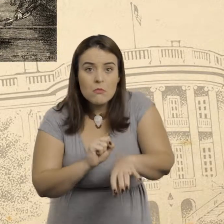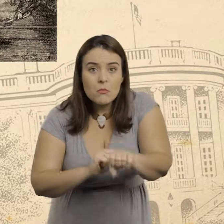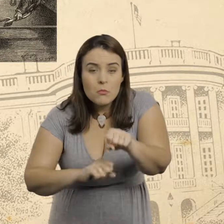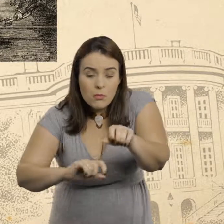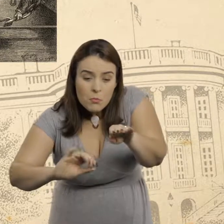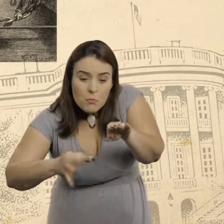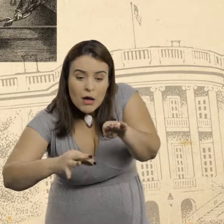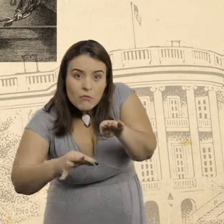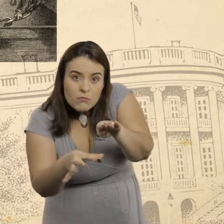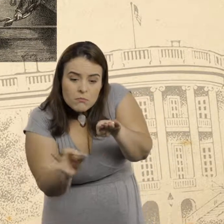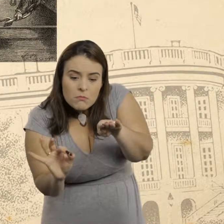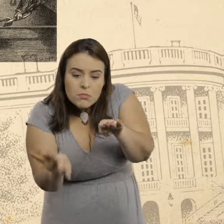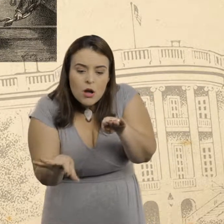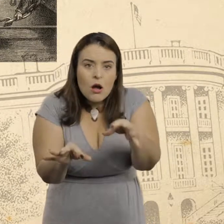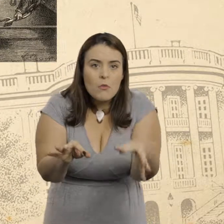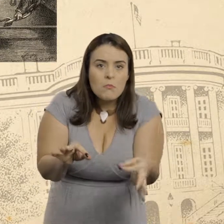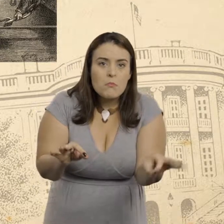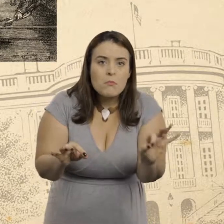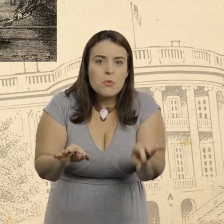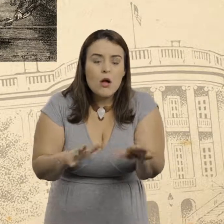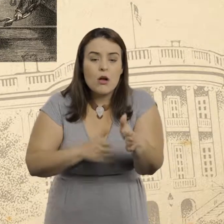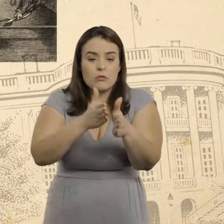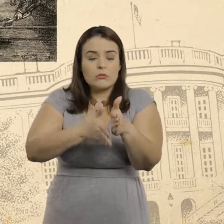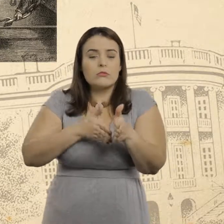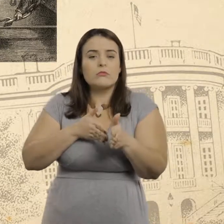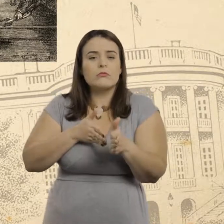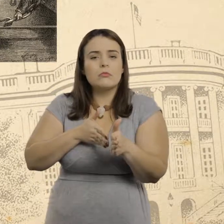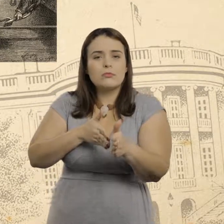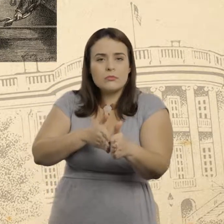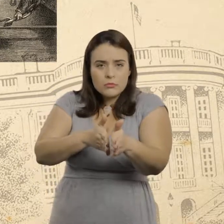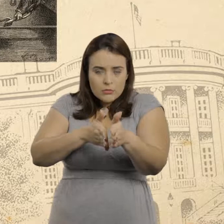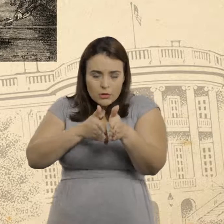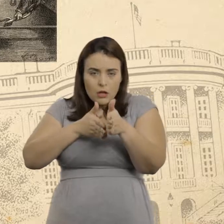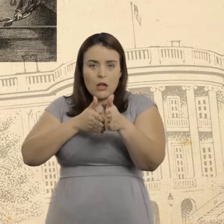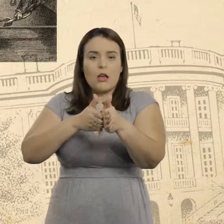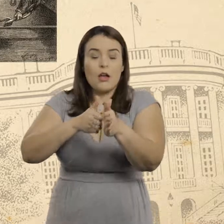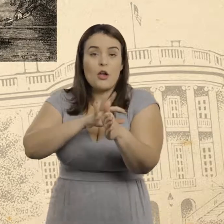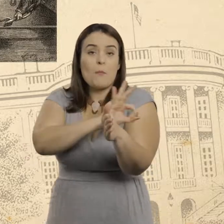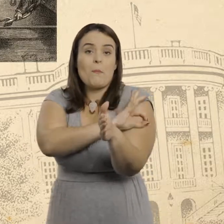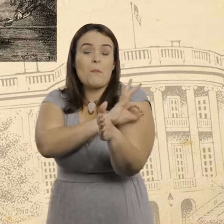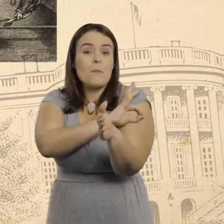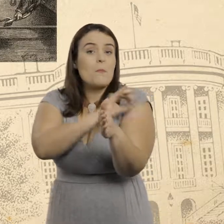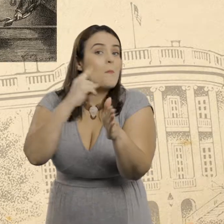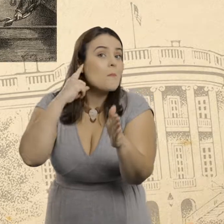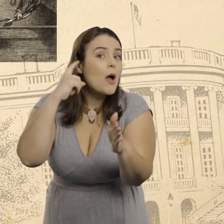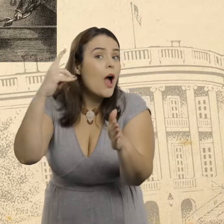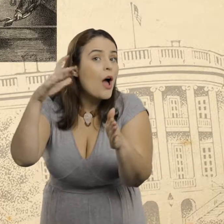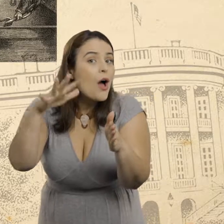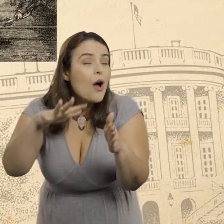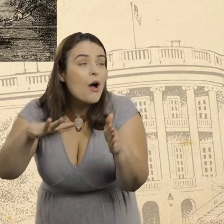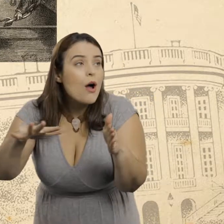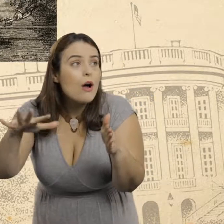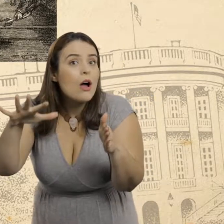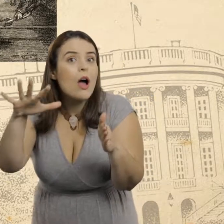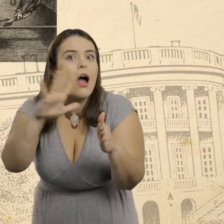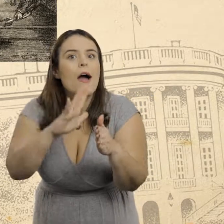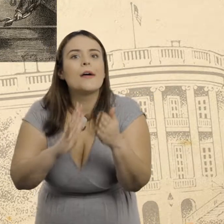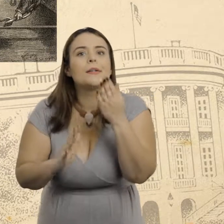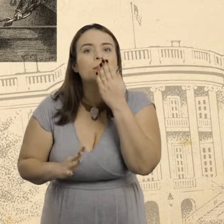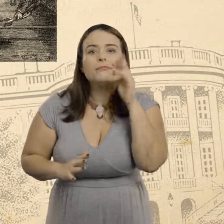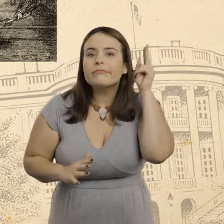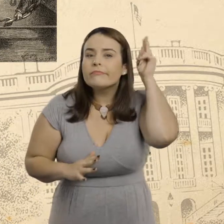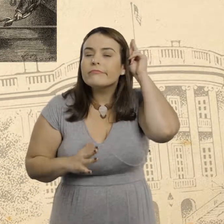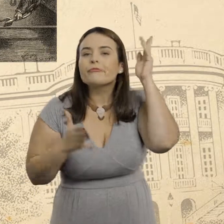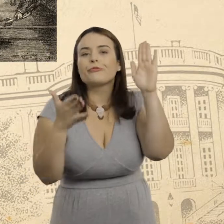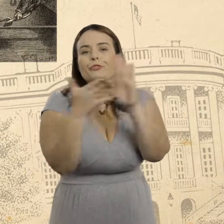prendia os vagões à locomotiva. Pouco tempo depois, o trem parou. Os policiais apareceram porque ouviram o barulho. Os